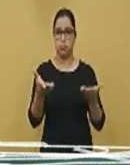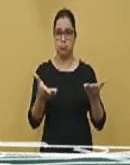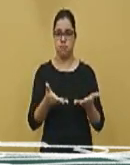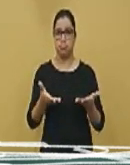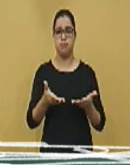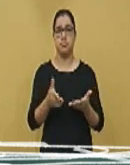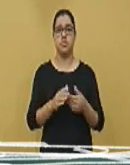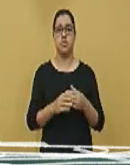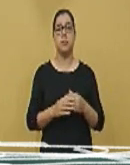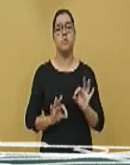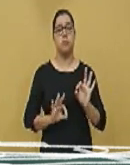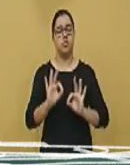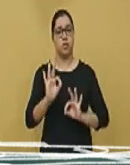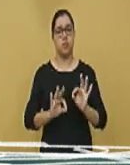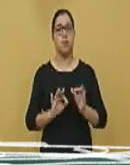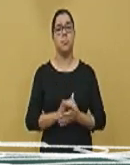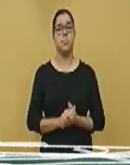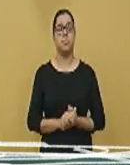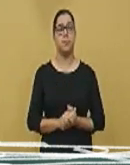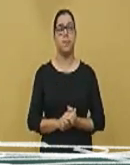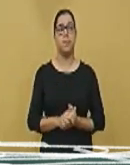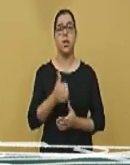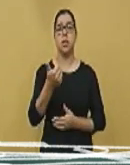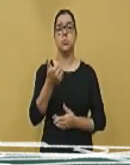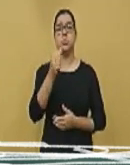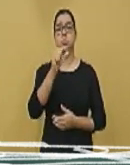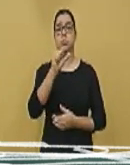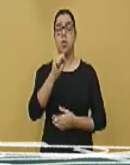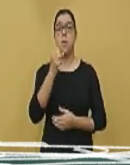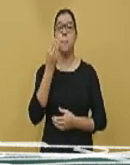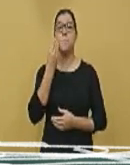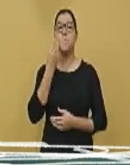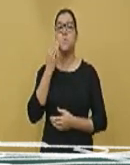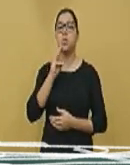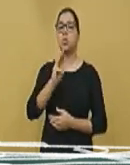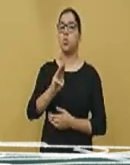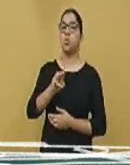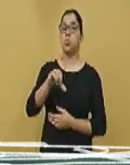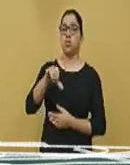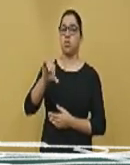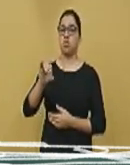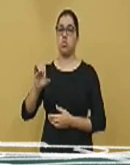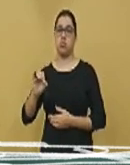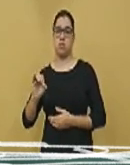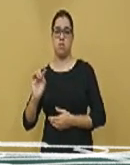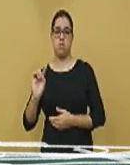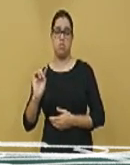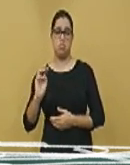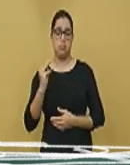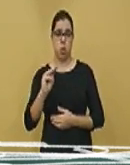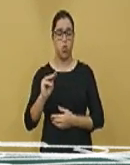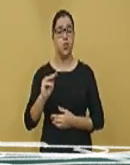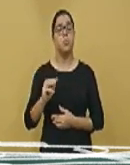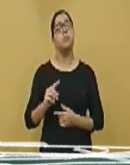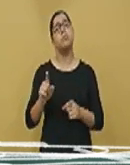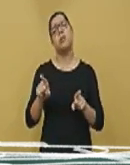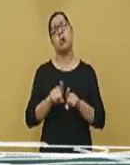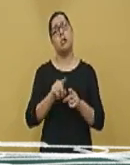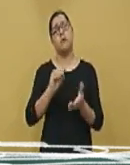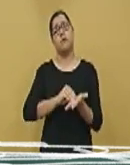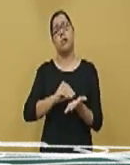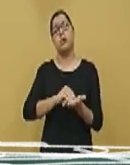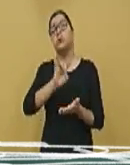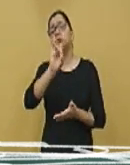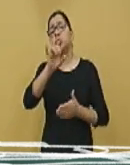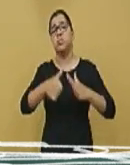das emendas parlamentares de 18 milhões e 900. Desse dinheiro, a última obra inacabada é o prédio da reitoria, que